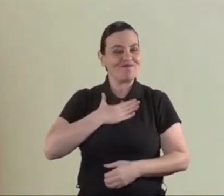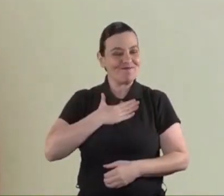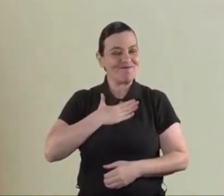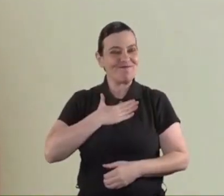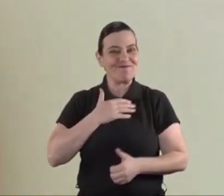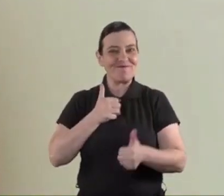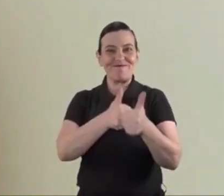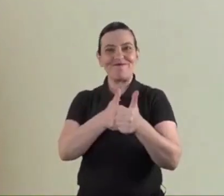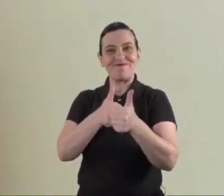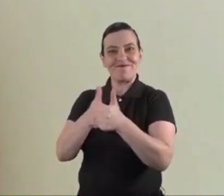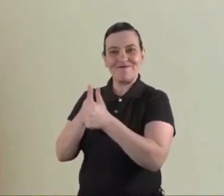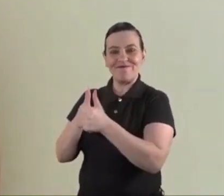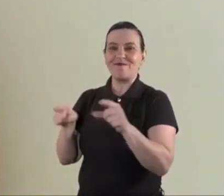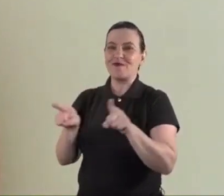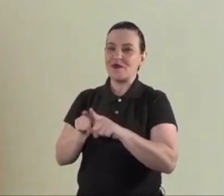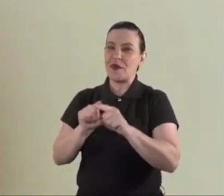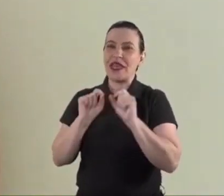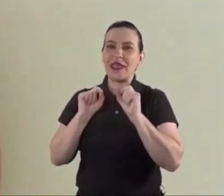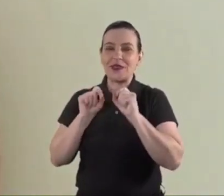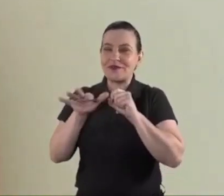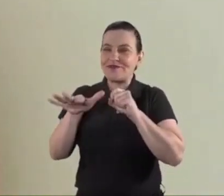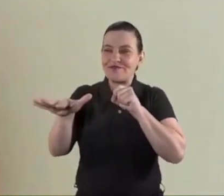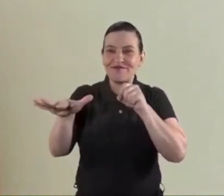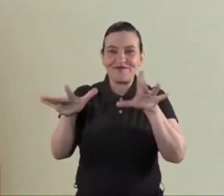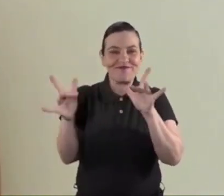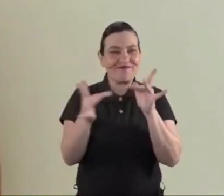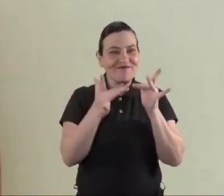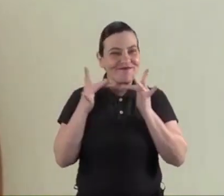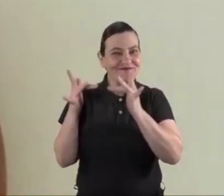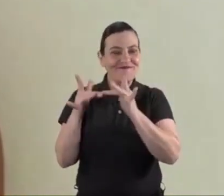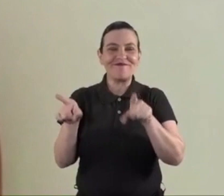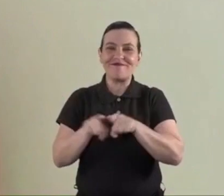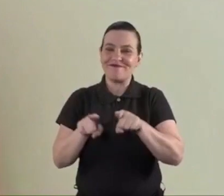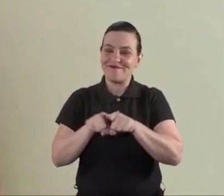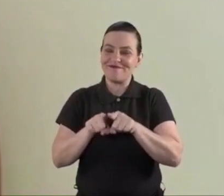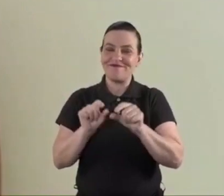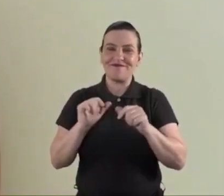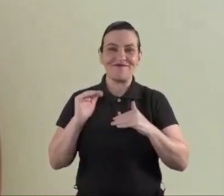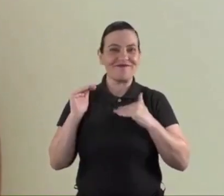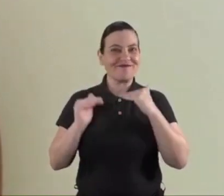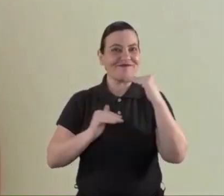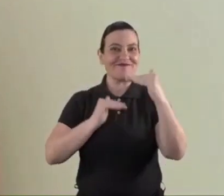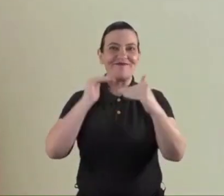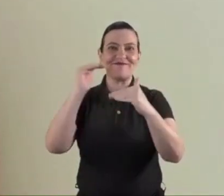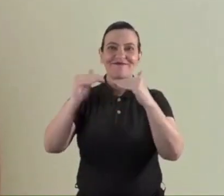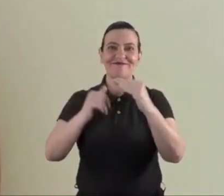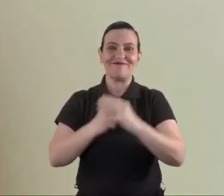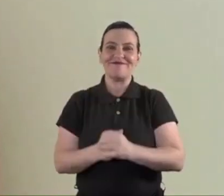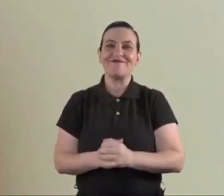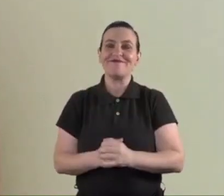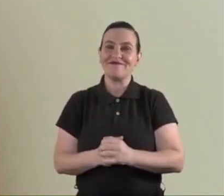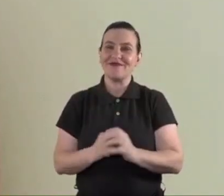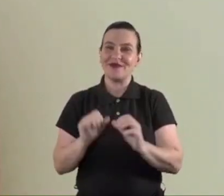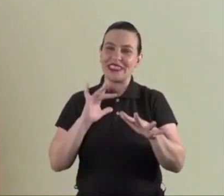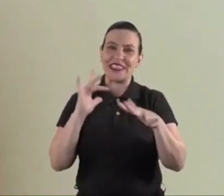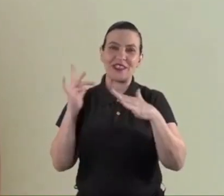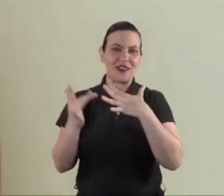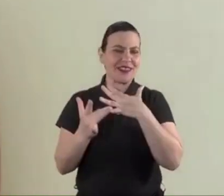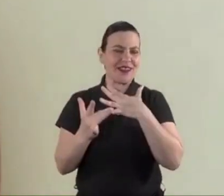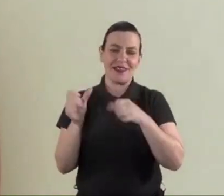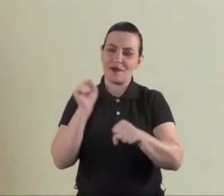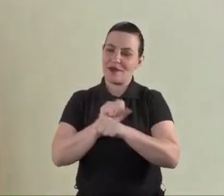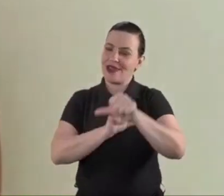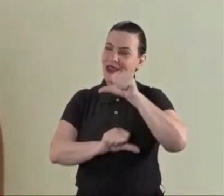pertinho, contagiar as pessoas sempre de pertinho e sair um pouco dessa linha de rede social apenas